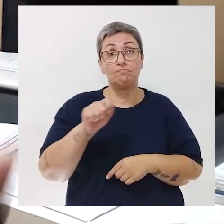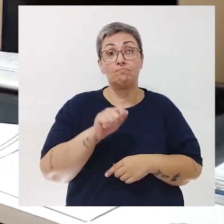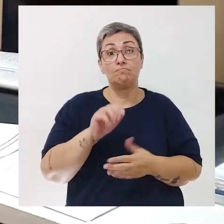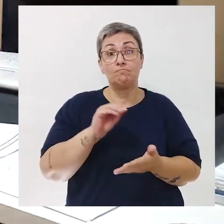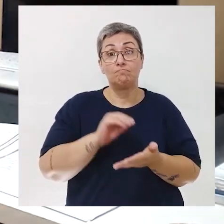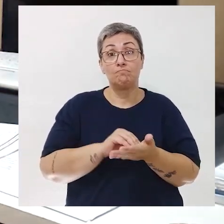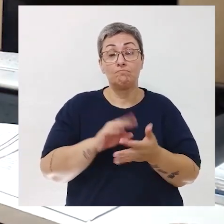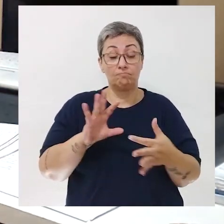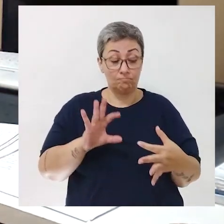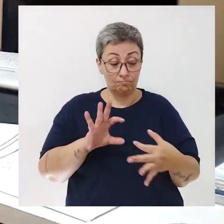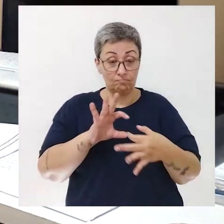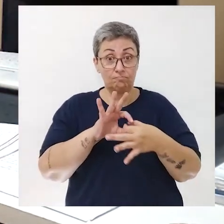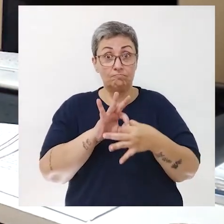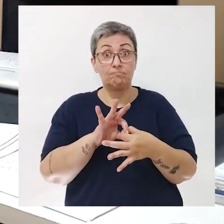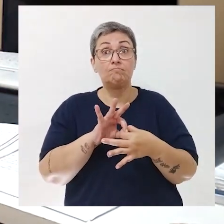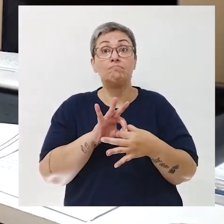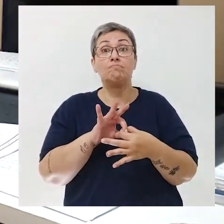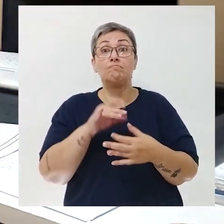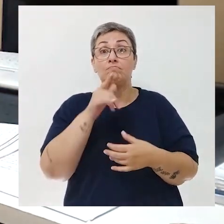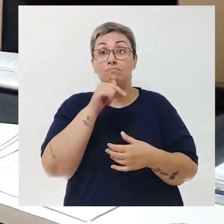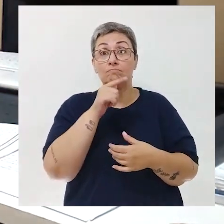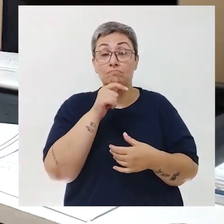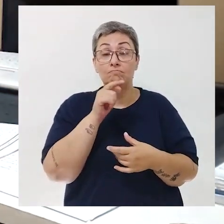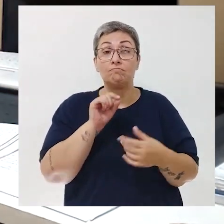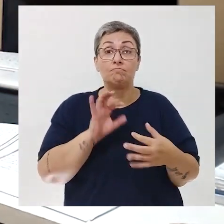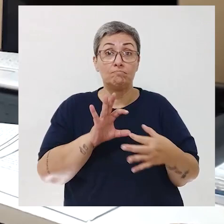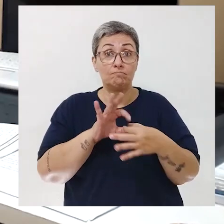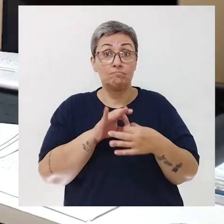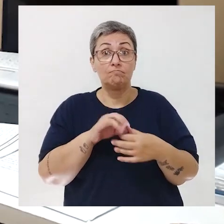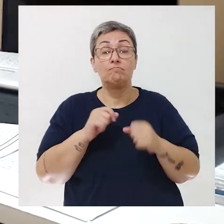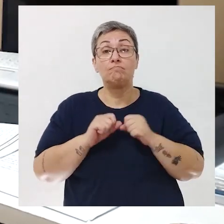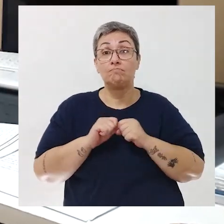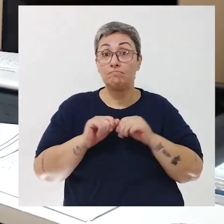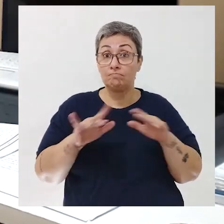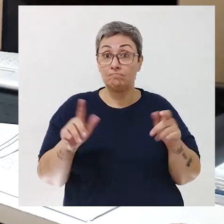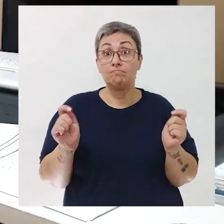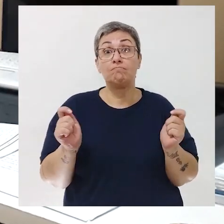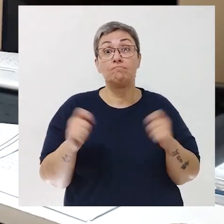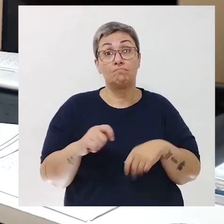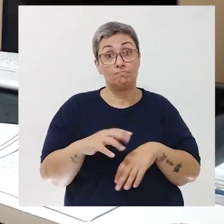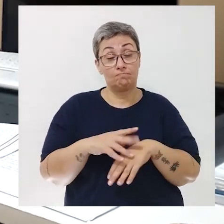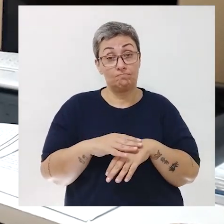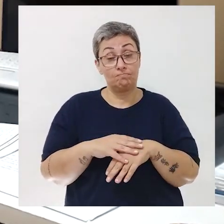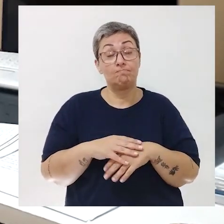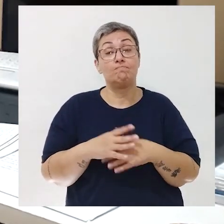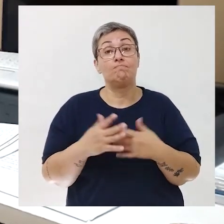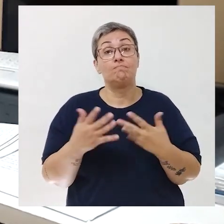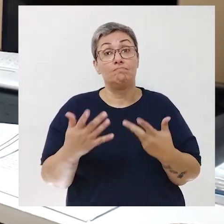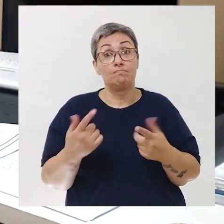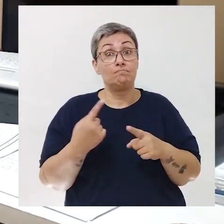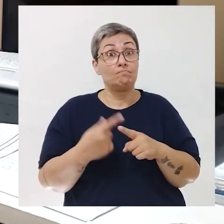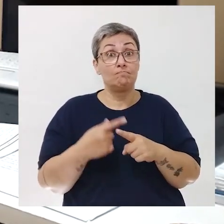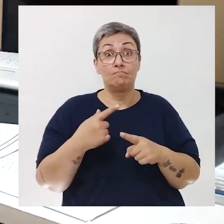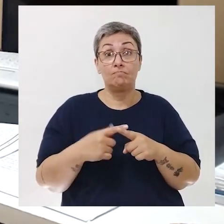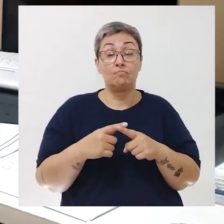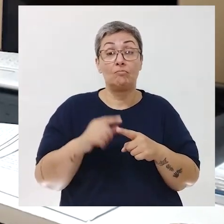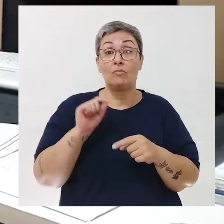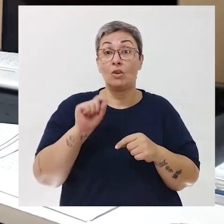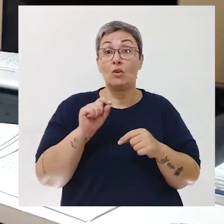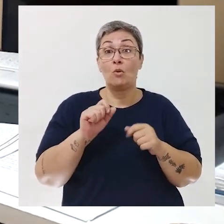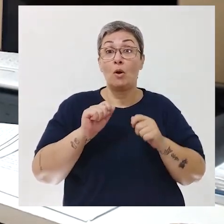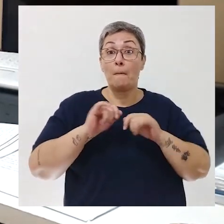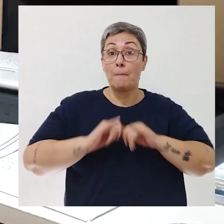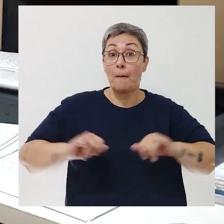da falta de água e a potencial disseminação da doença. Olha aí, pois como